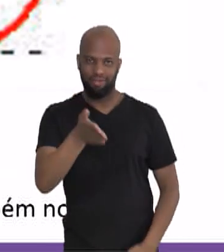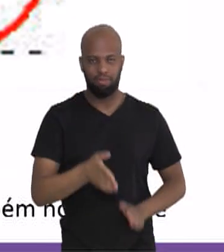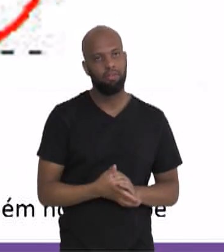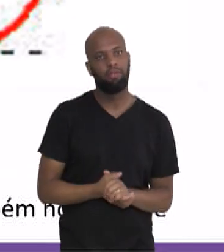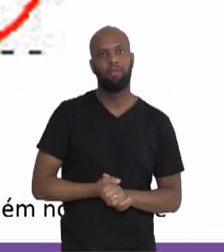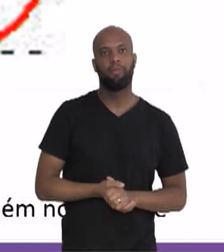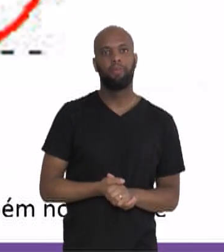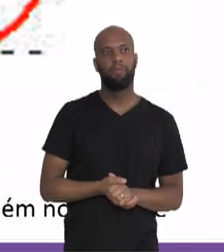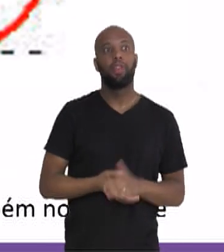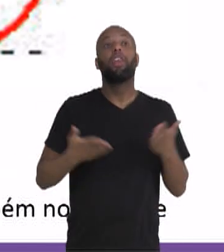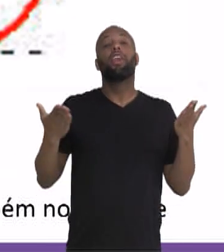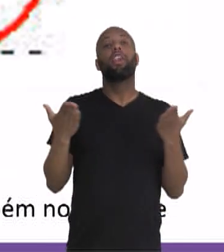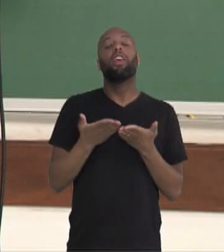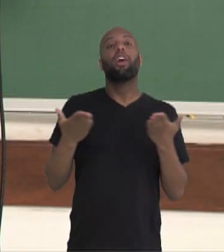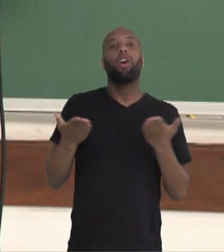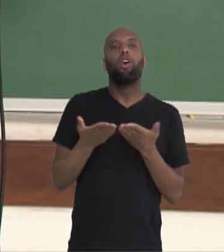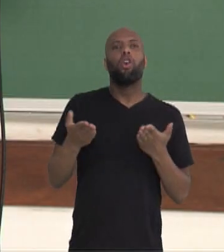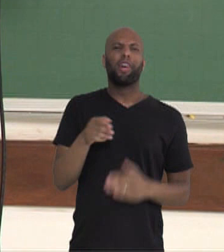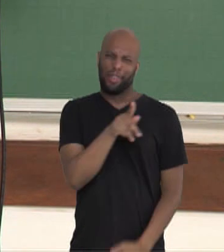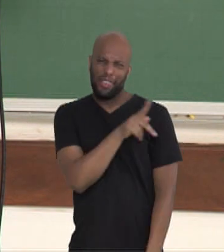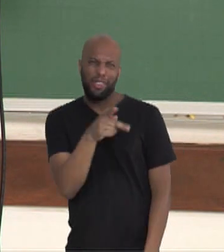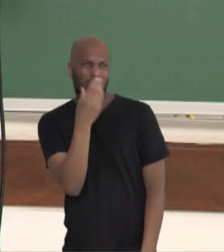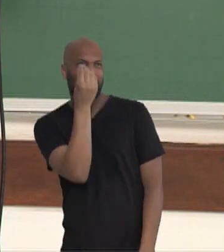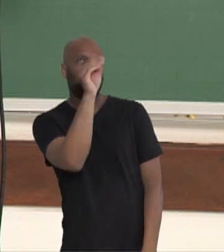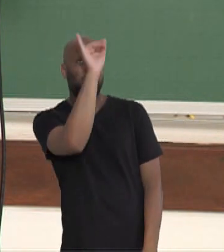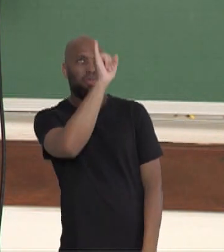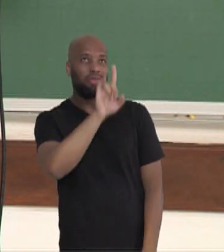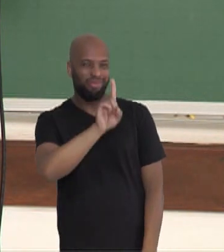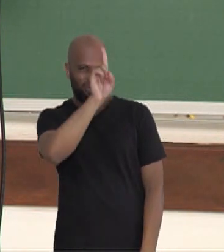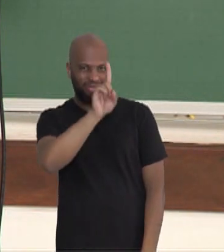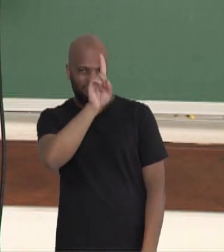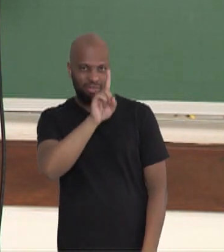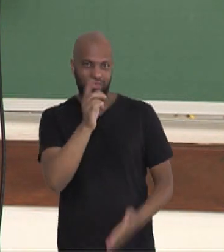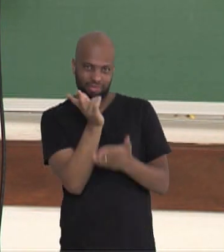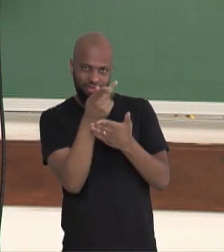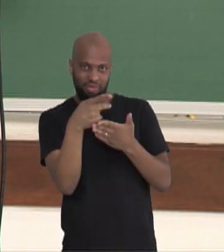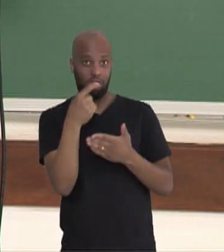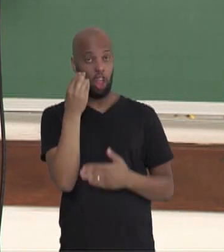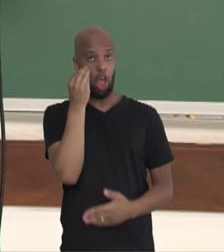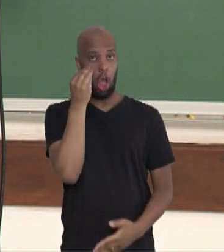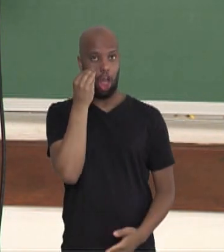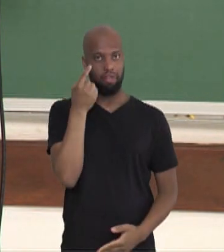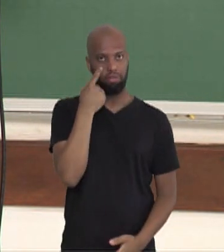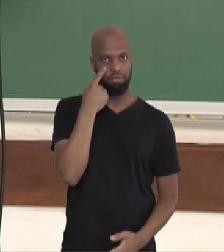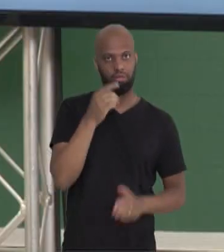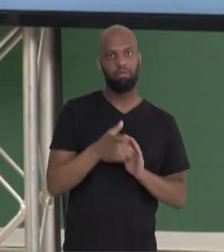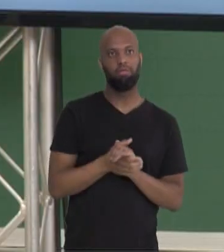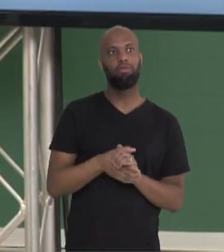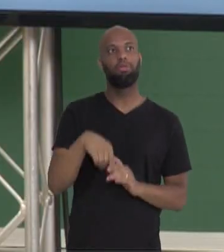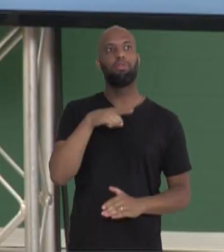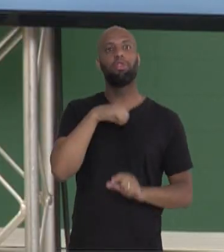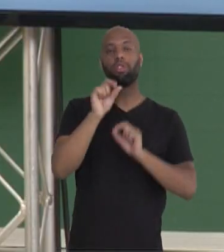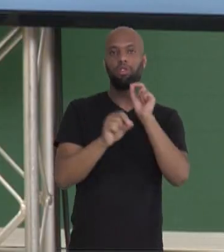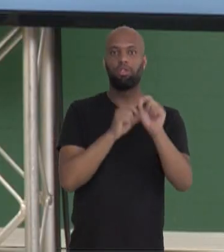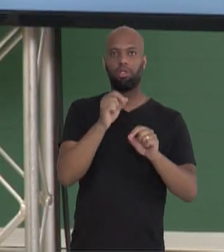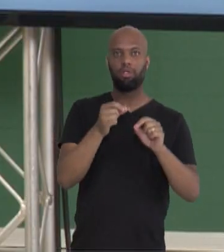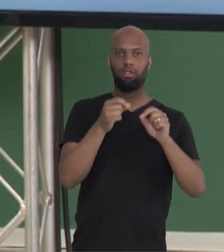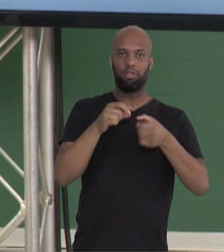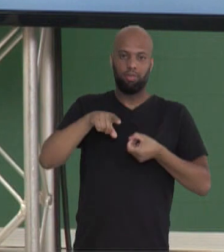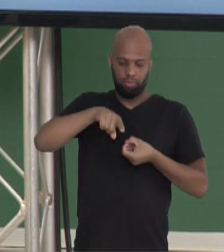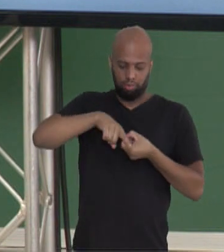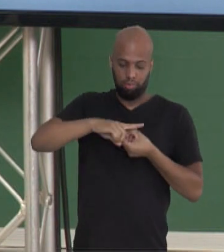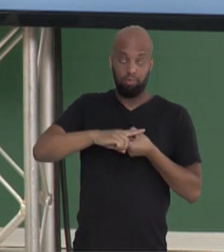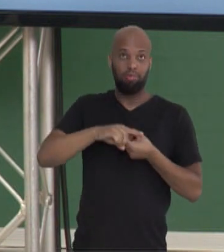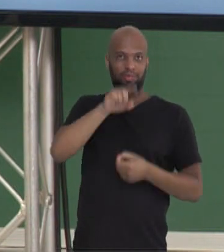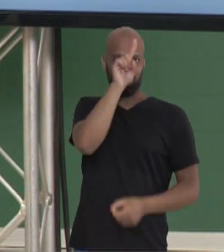Bom, agora a professora coloca um desenho aqui para vocês, para a gente tentar entender. Nesse primeiro desenho, a gente tem a nossa circunferência